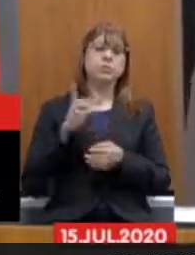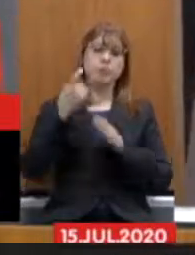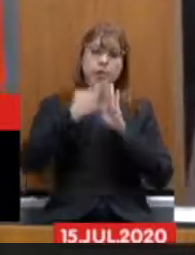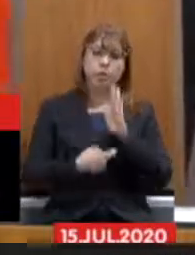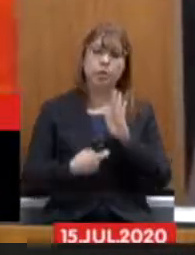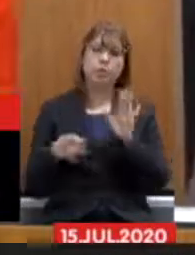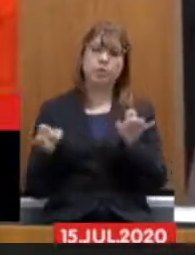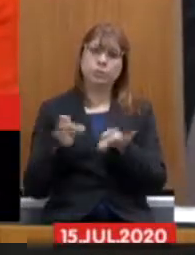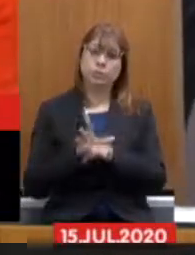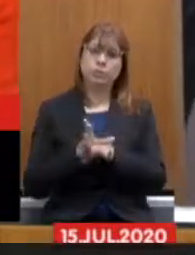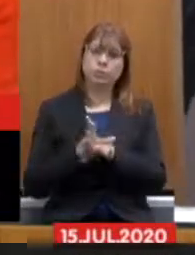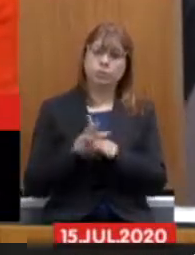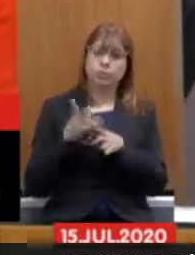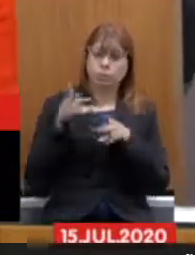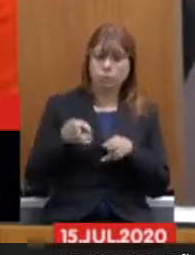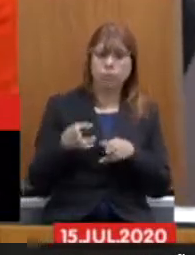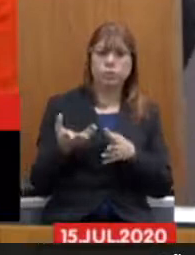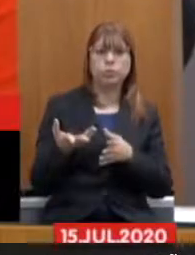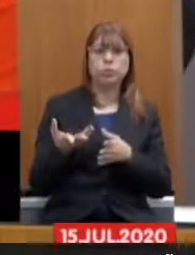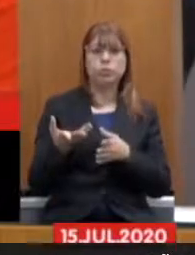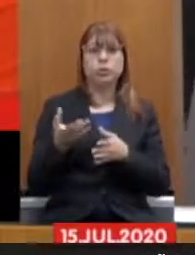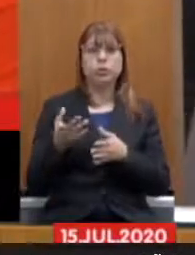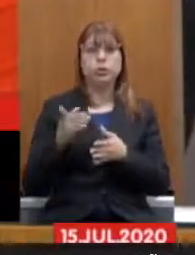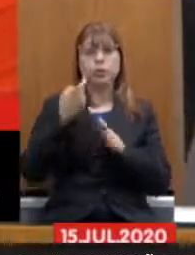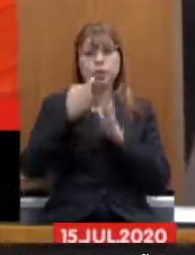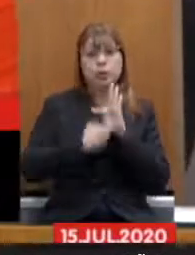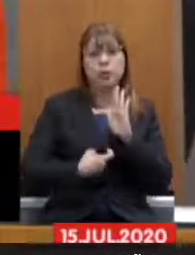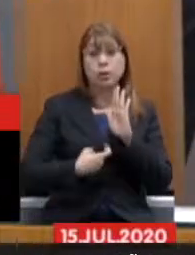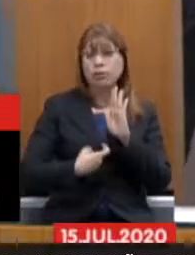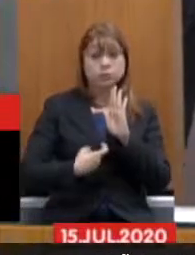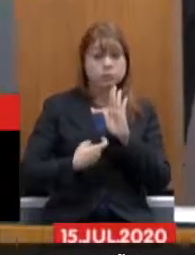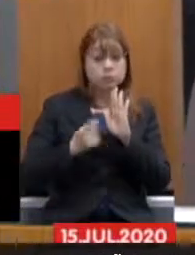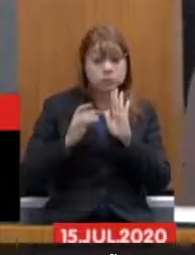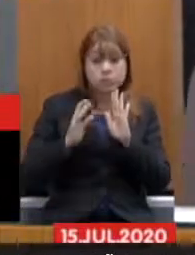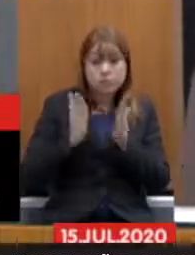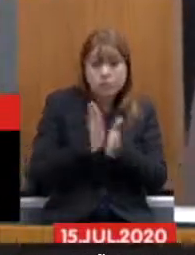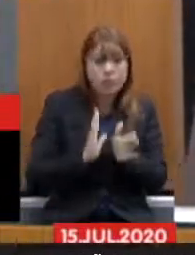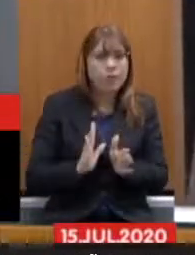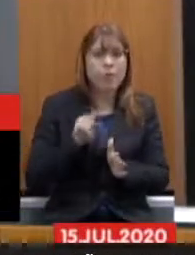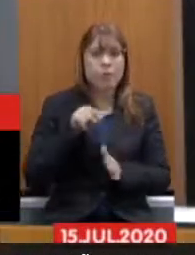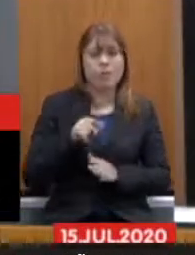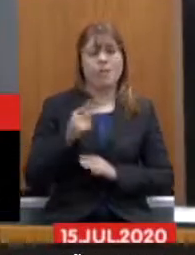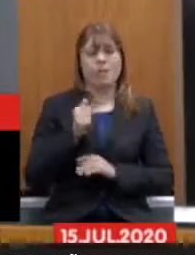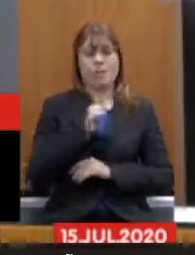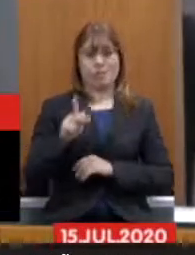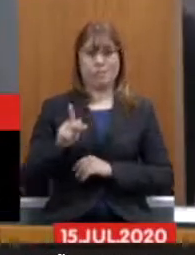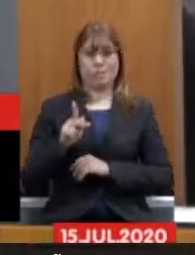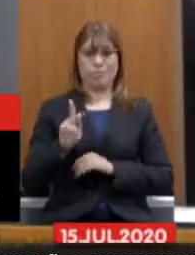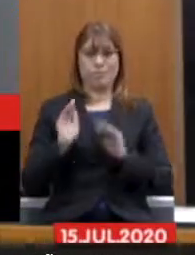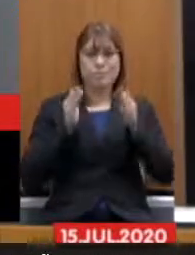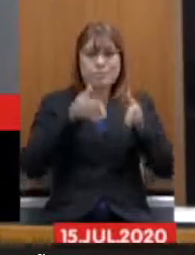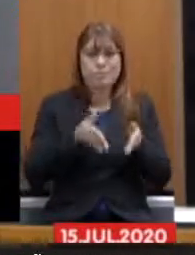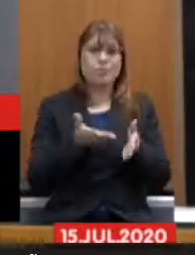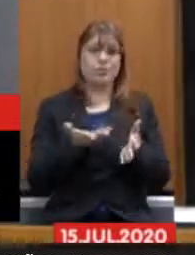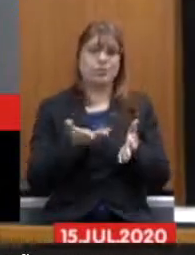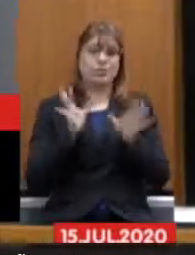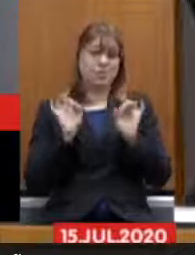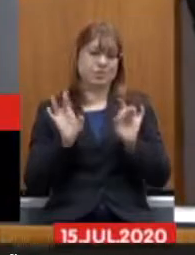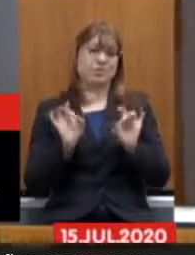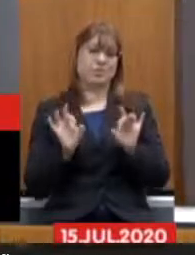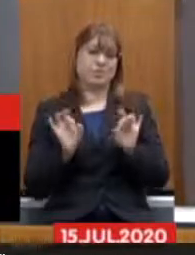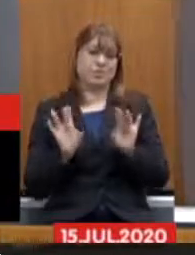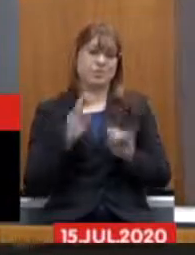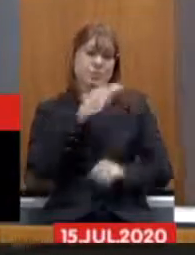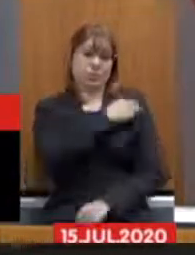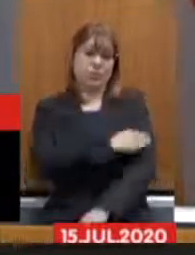foi o mesmo é este texto destrói a aposentadoria específica chamada aposentadoria especial